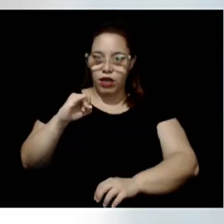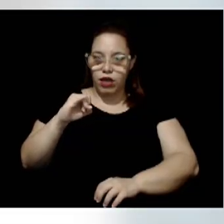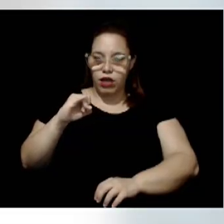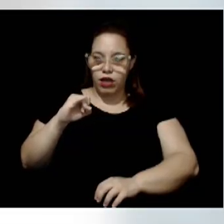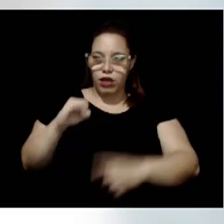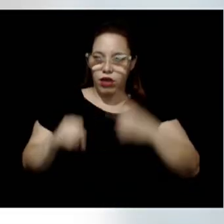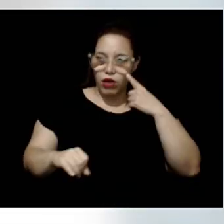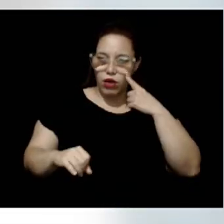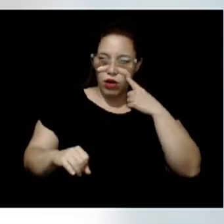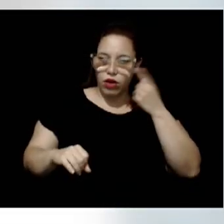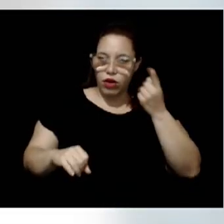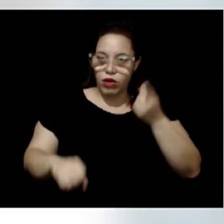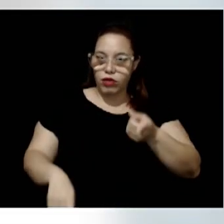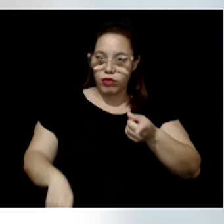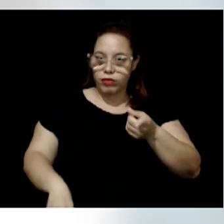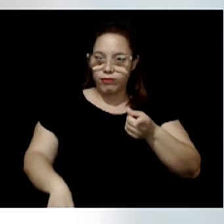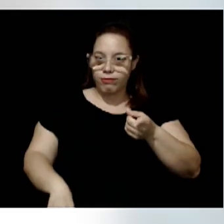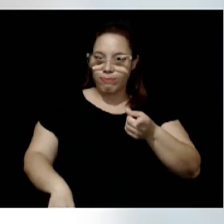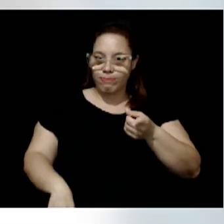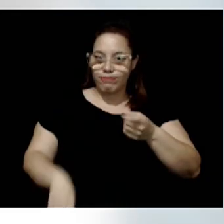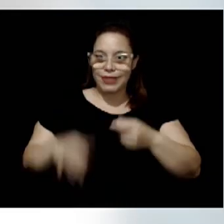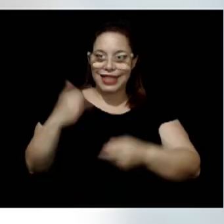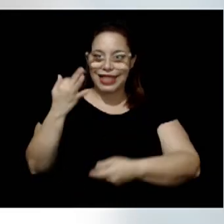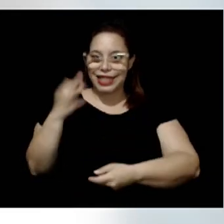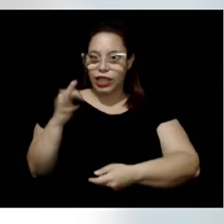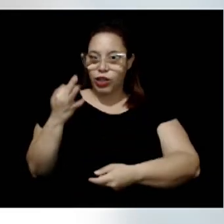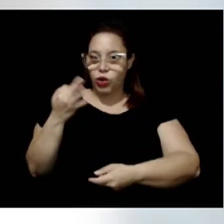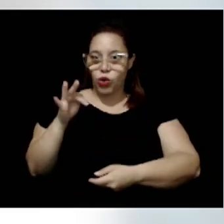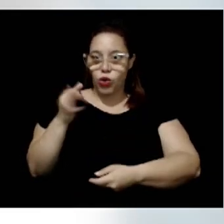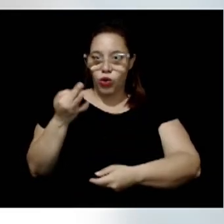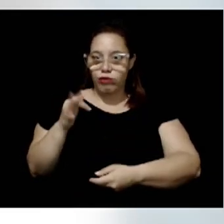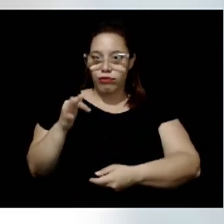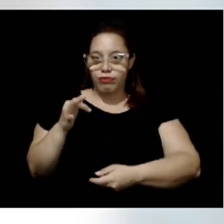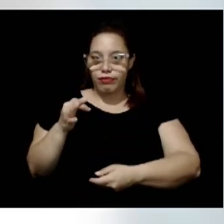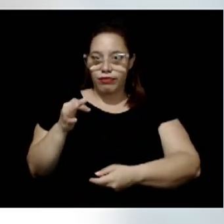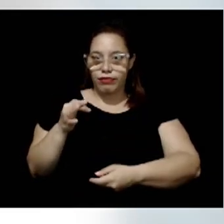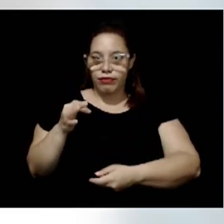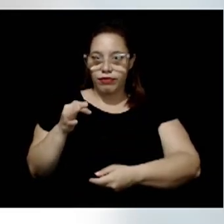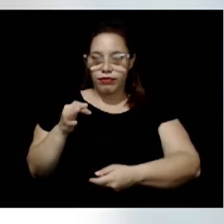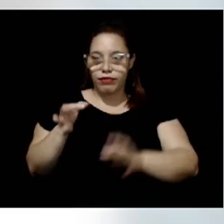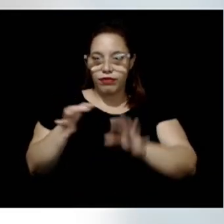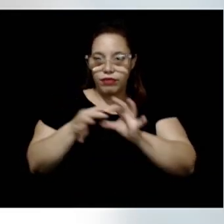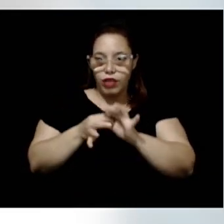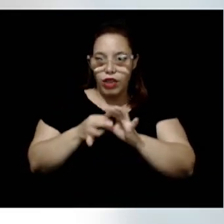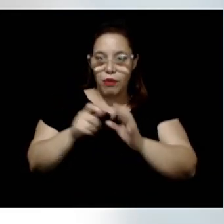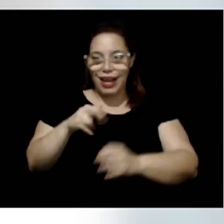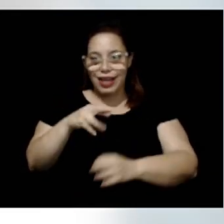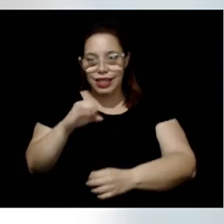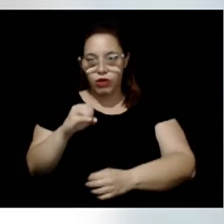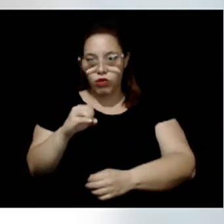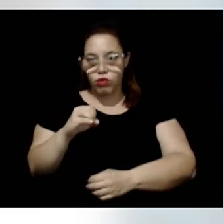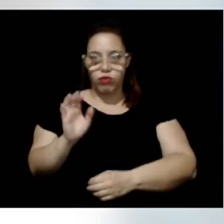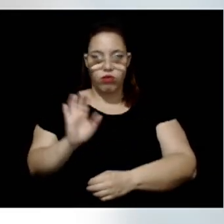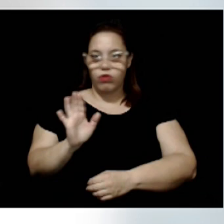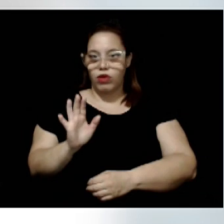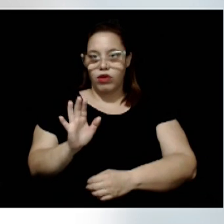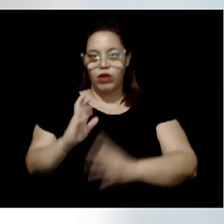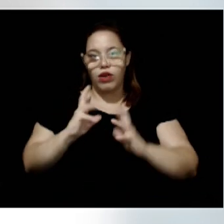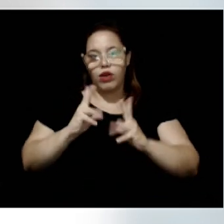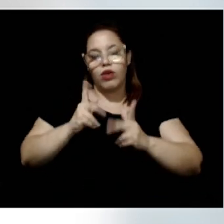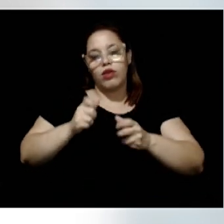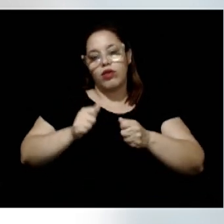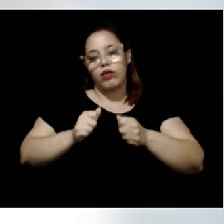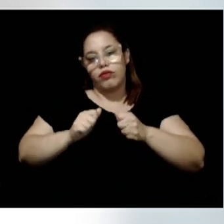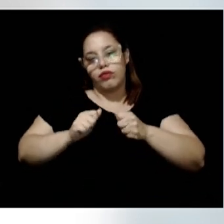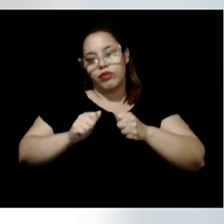fibromialgia sentem dor sem estar acoplado a uma lesão. Nós todos temos um mecanismo que